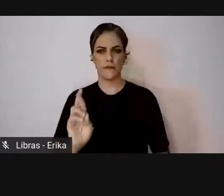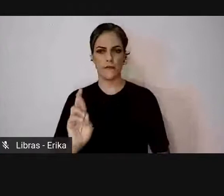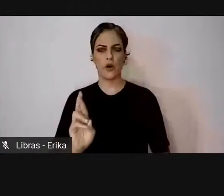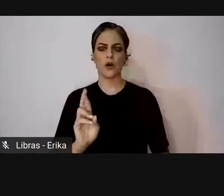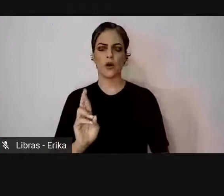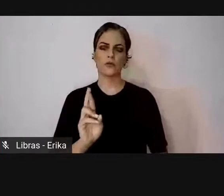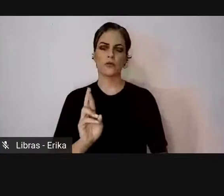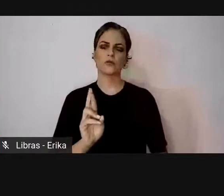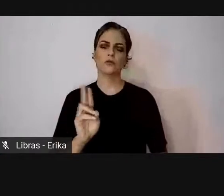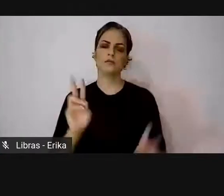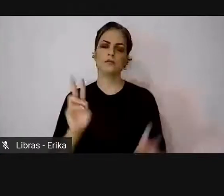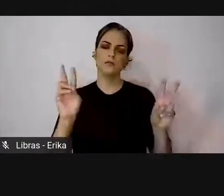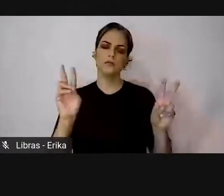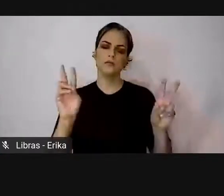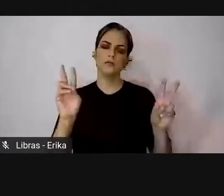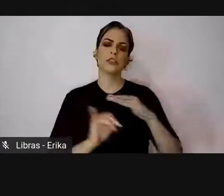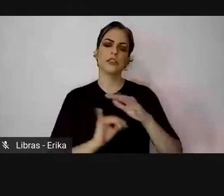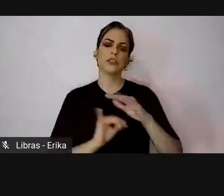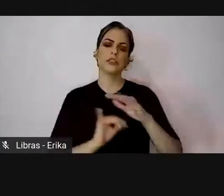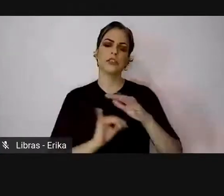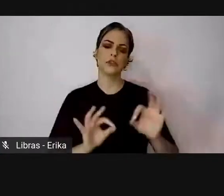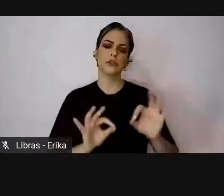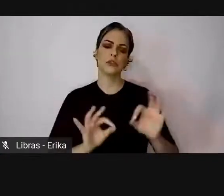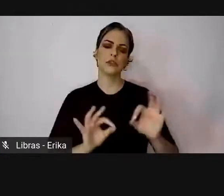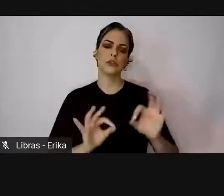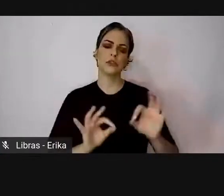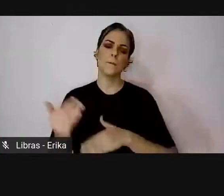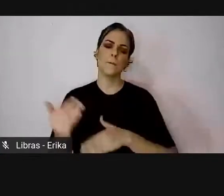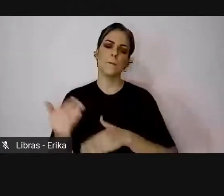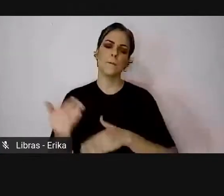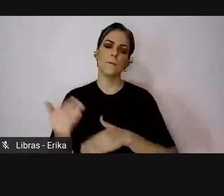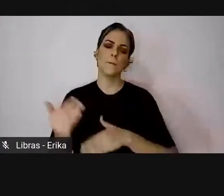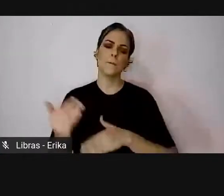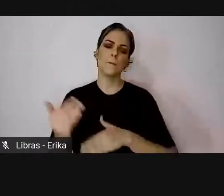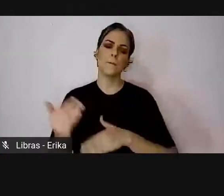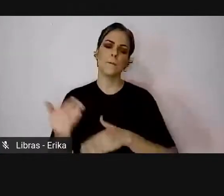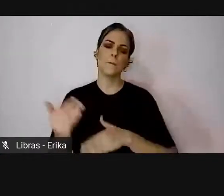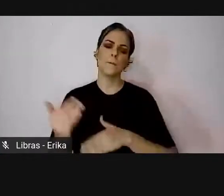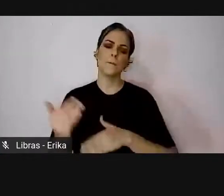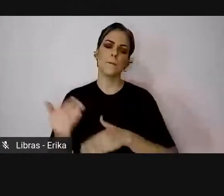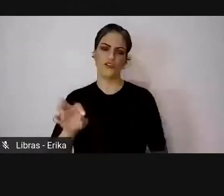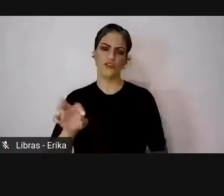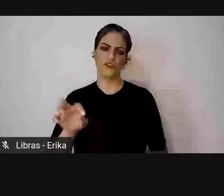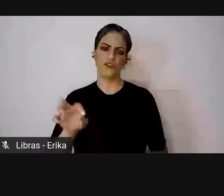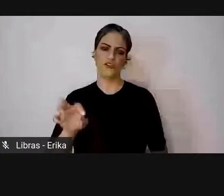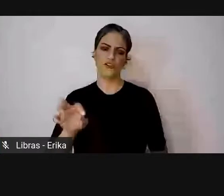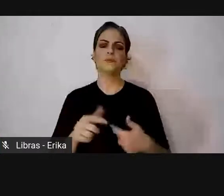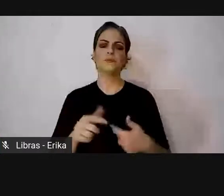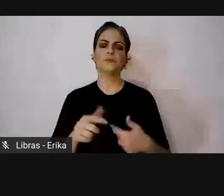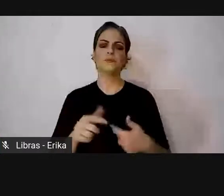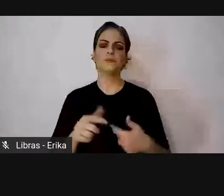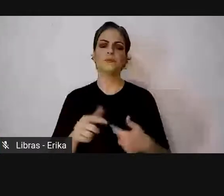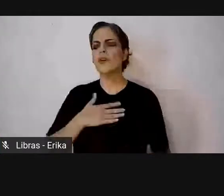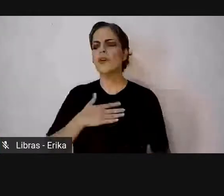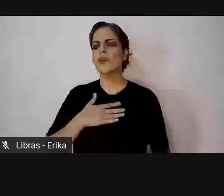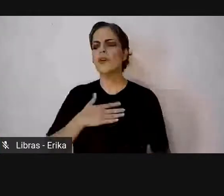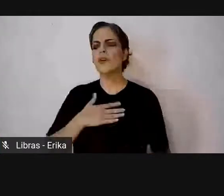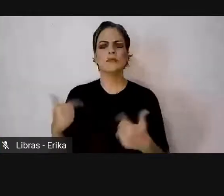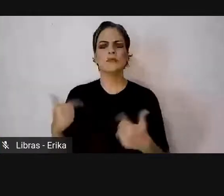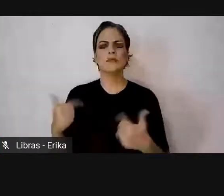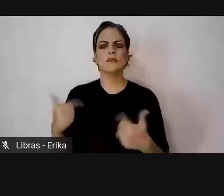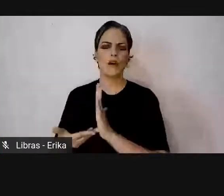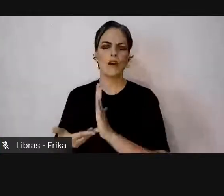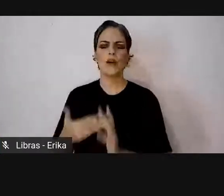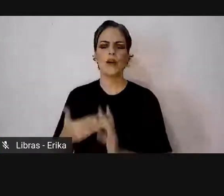Legislativo. E eu adorava trabalhar na Câmara dos Deputados e adorava estudar a Câmara dos Deputados,